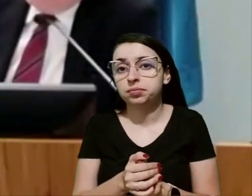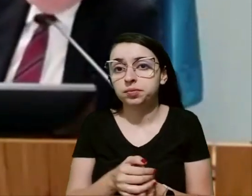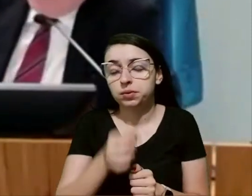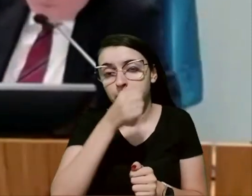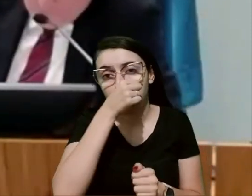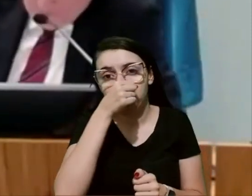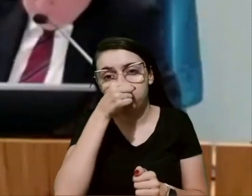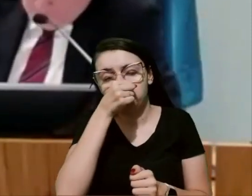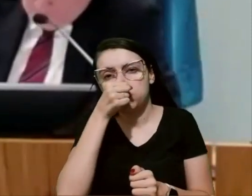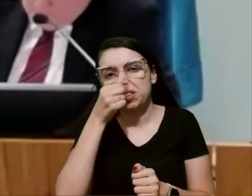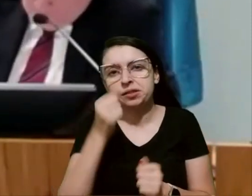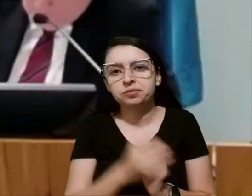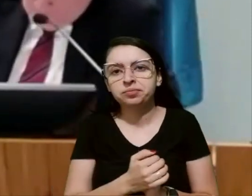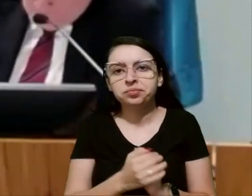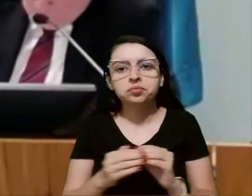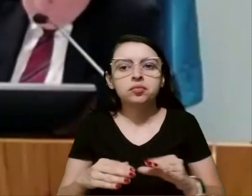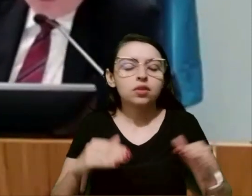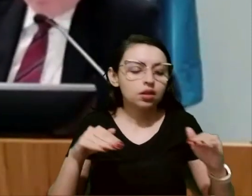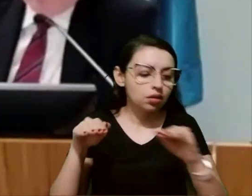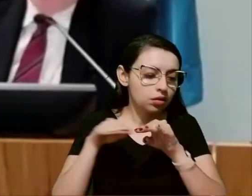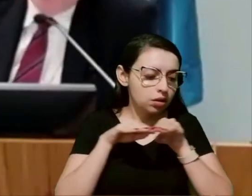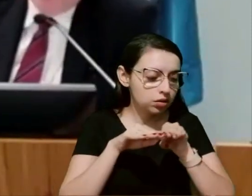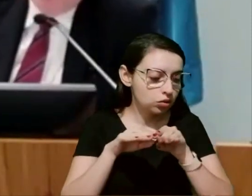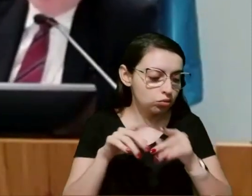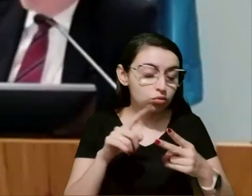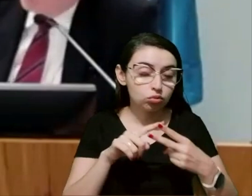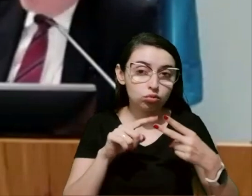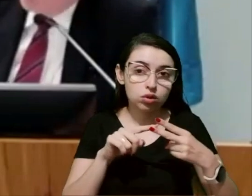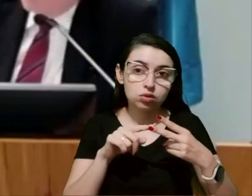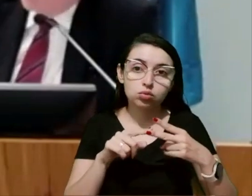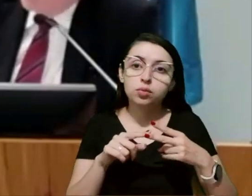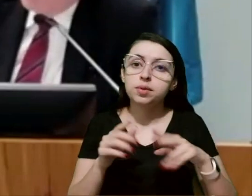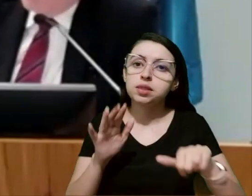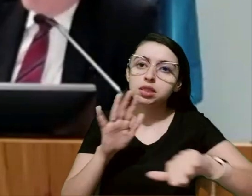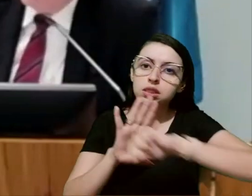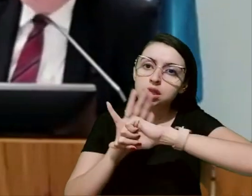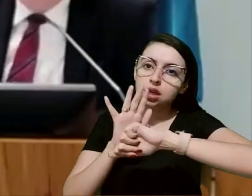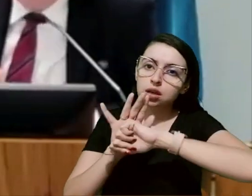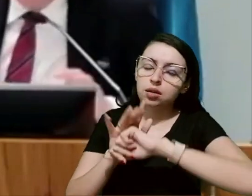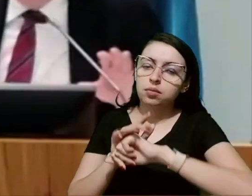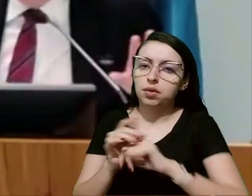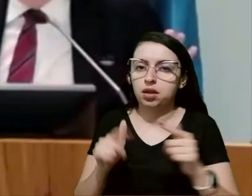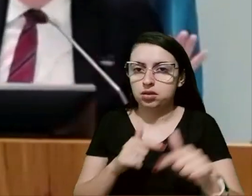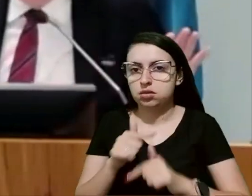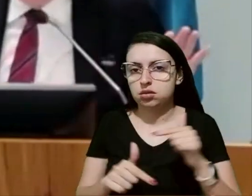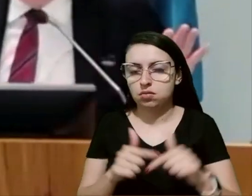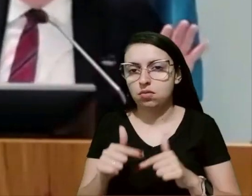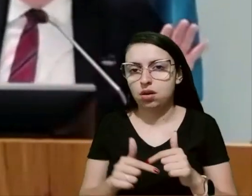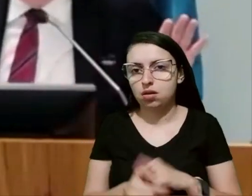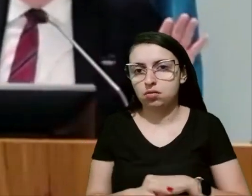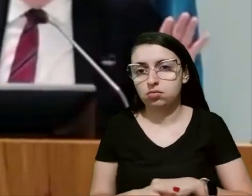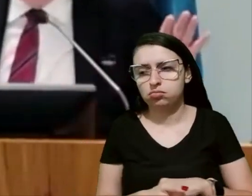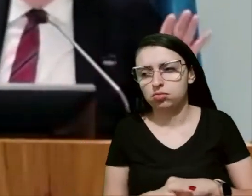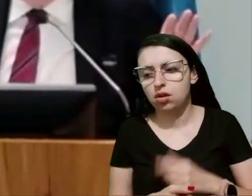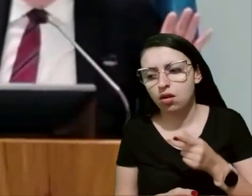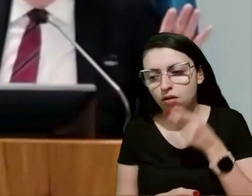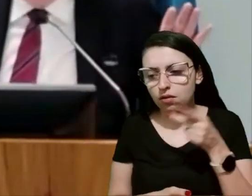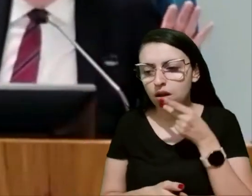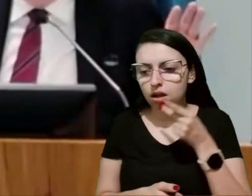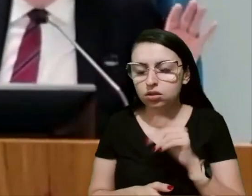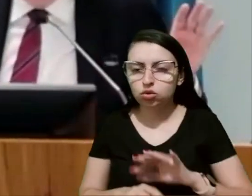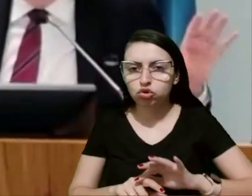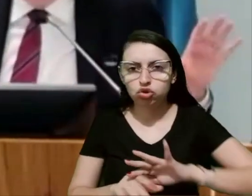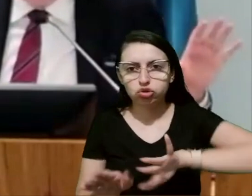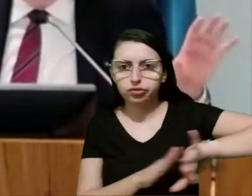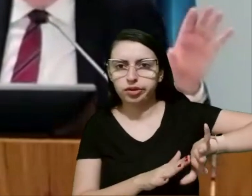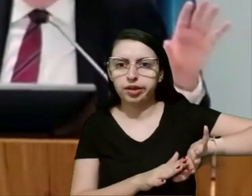nessa quadra que vivemos, das composições. Nós temos duas turmas criminais e eu não diria